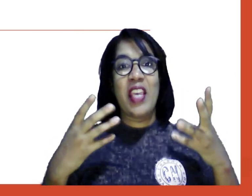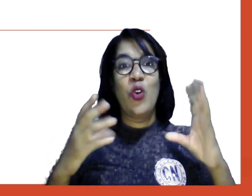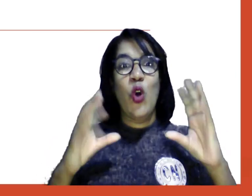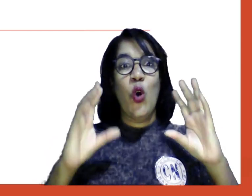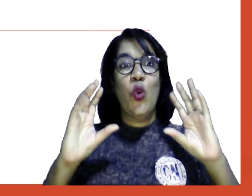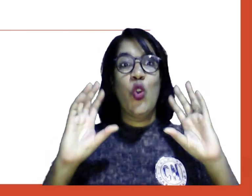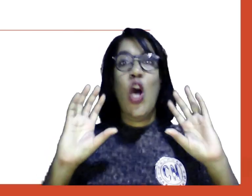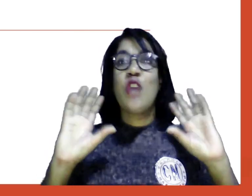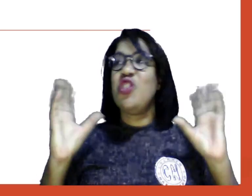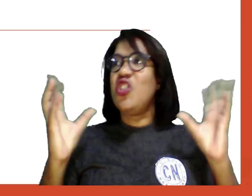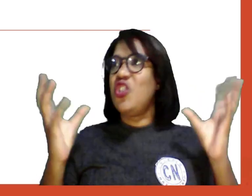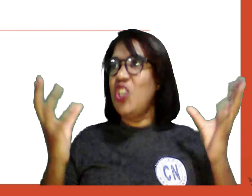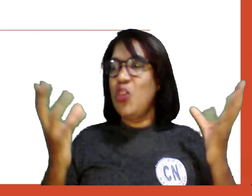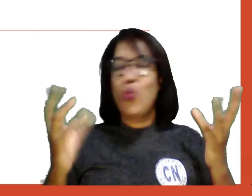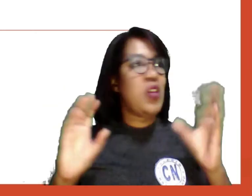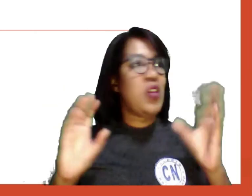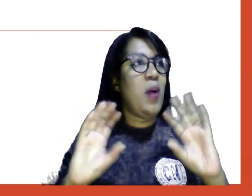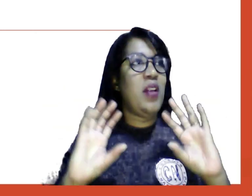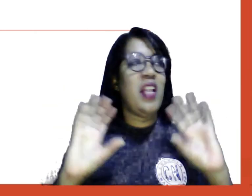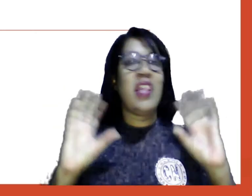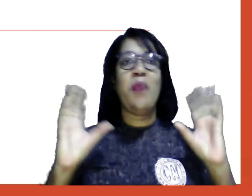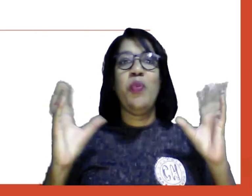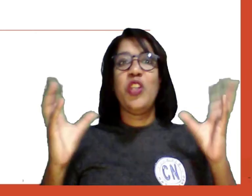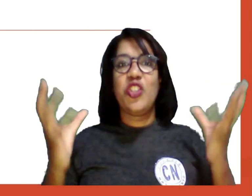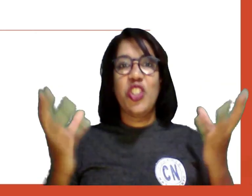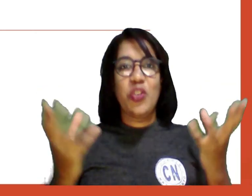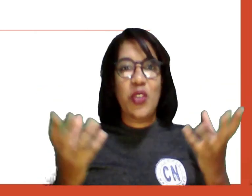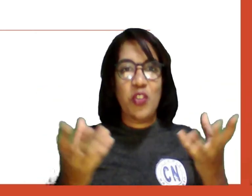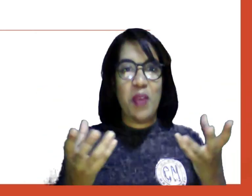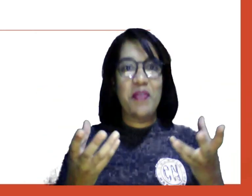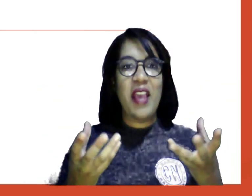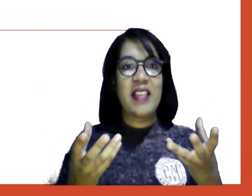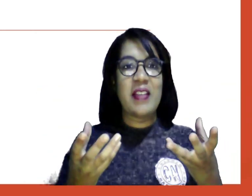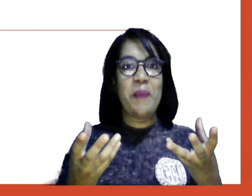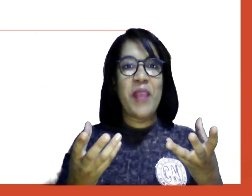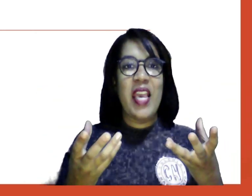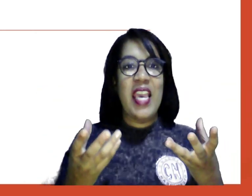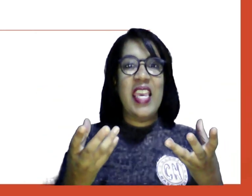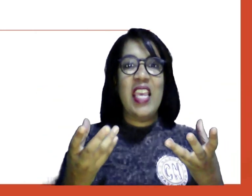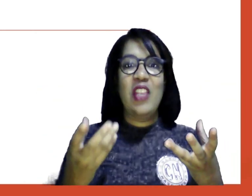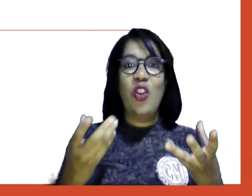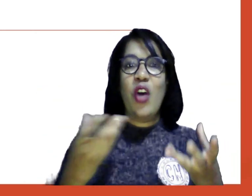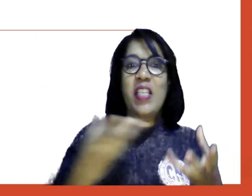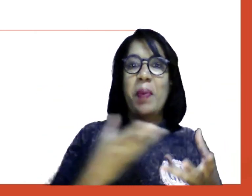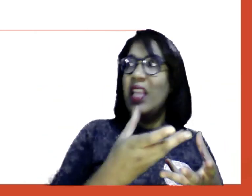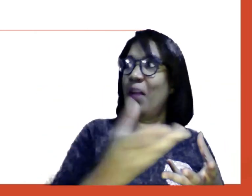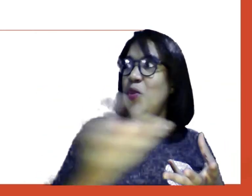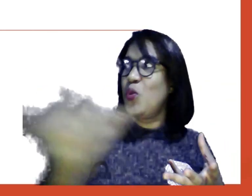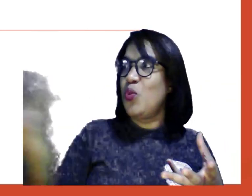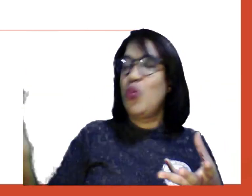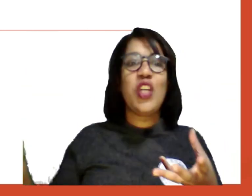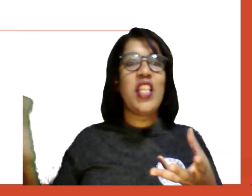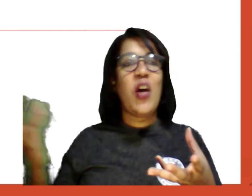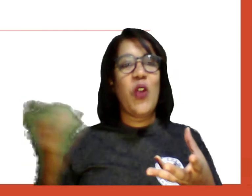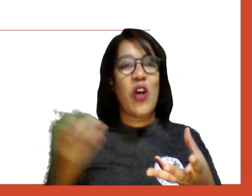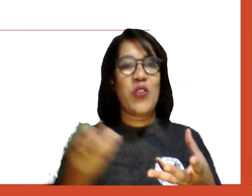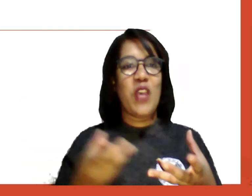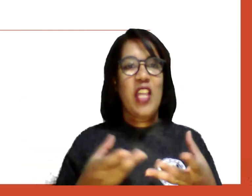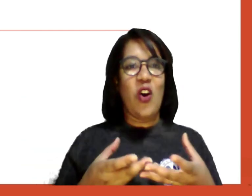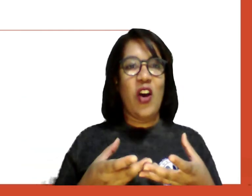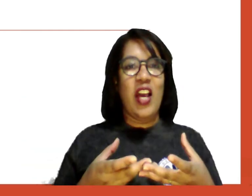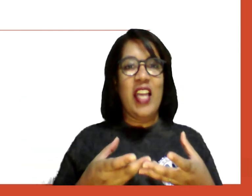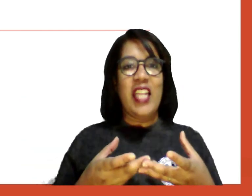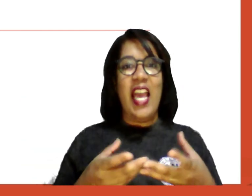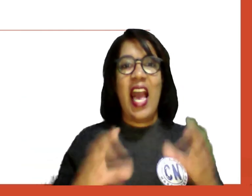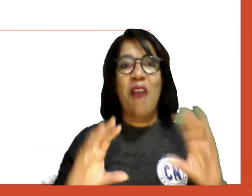a ver que o nosso instinto, o ser humano, ele tem por instinto a sobrevivência. E nós aprendemos com tudo que está ao